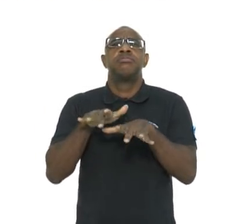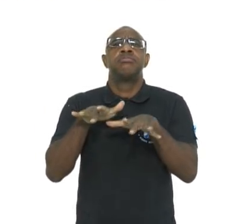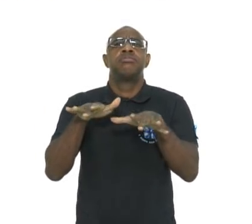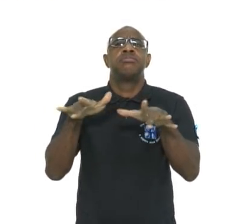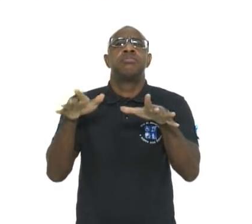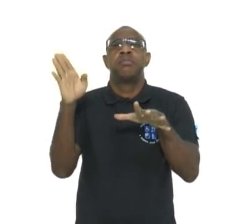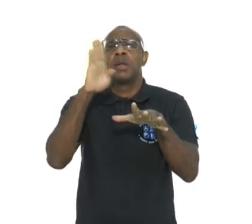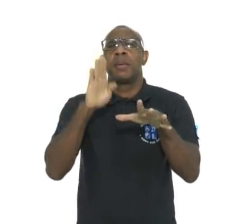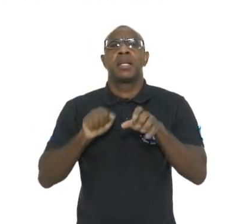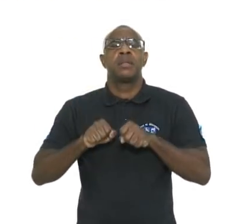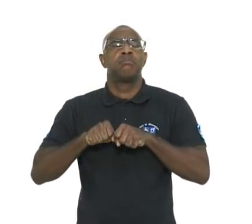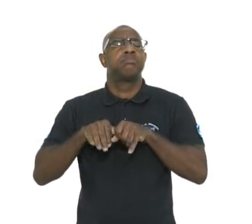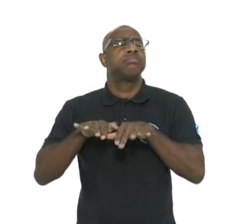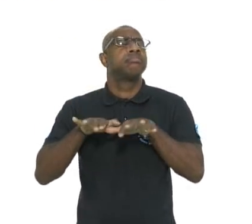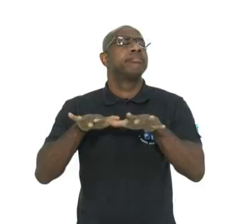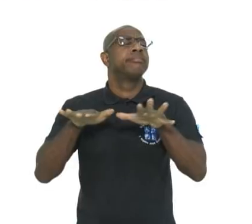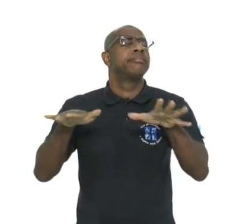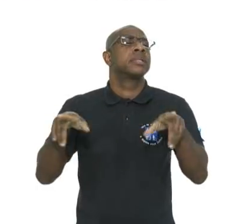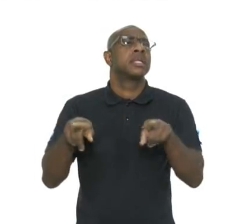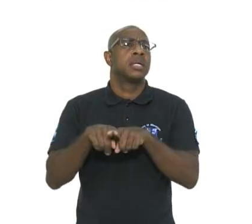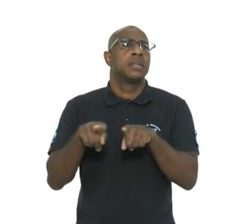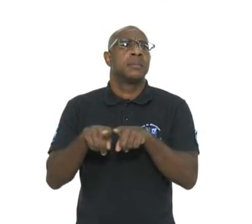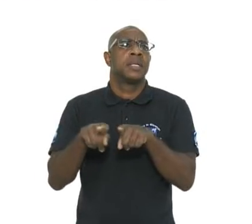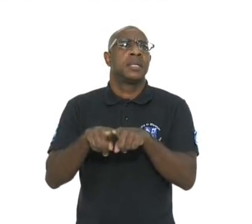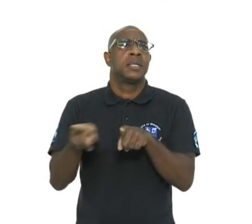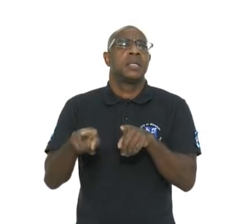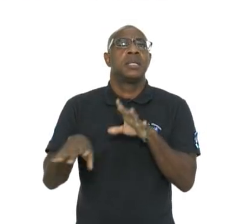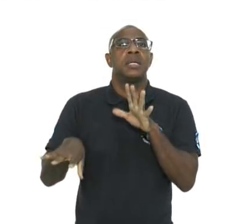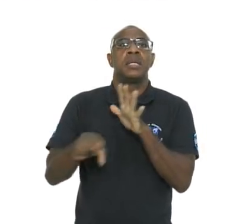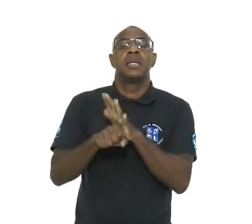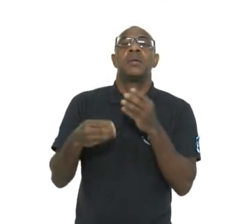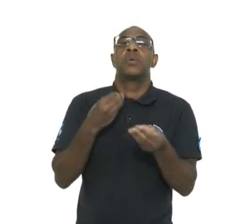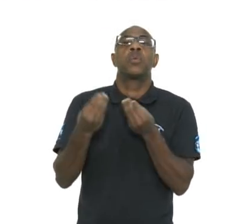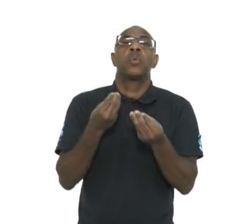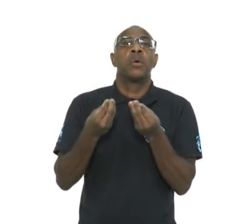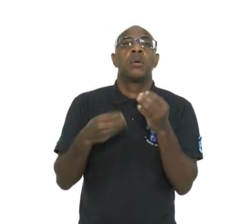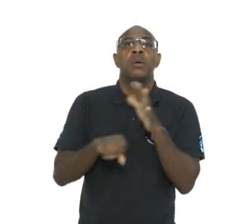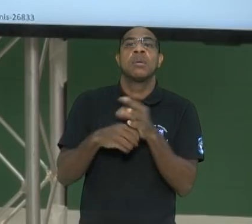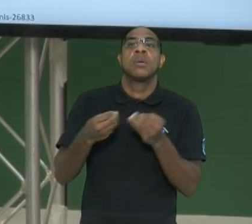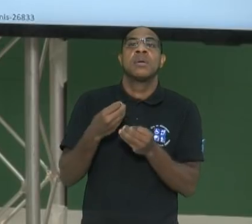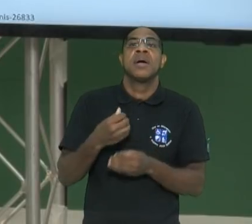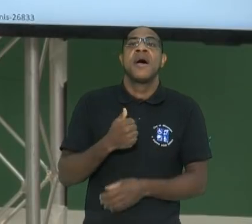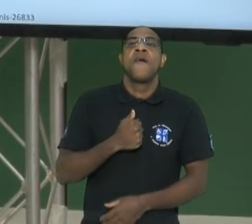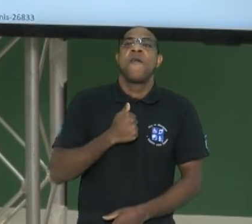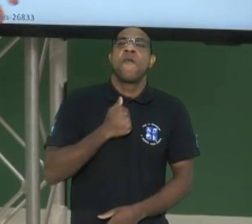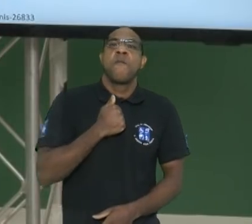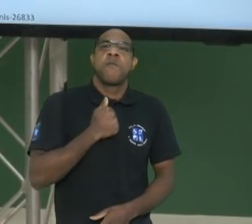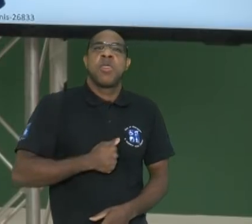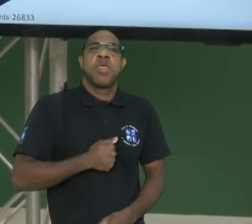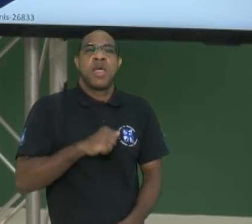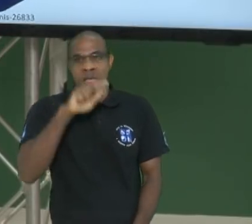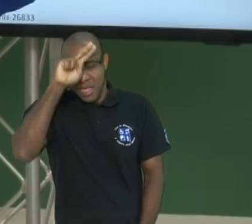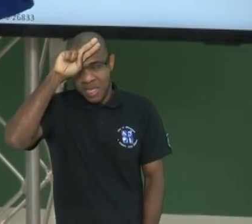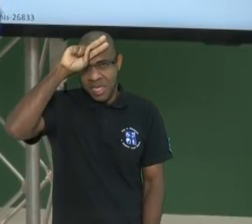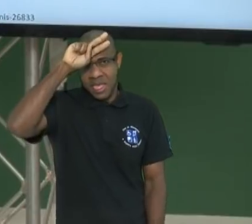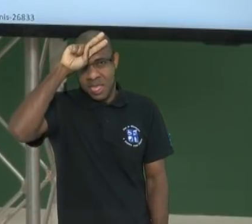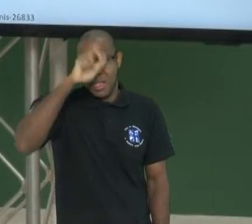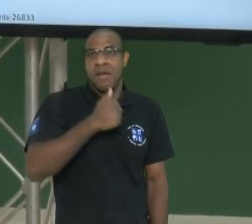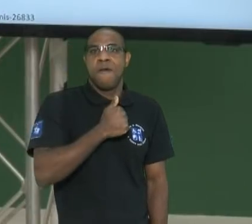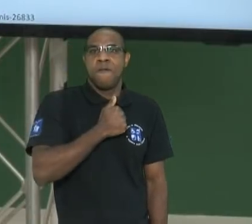pelo Brasil, e ela é transmitida pelas fezes de um inseto, pessoal, do grupo dos